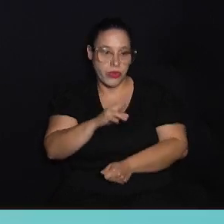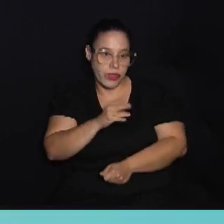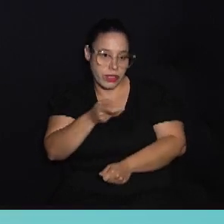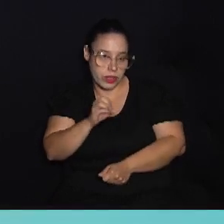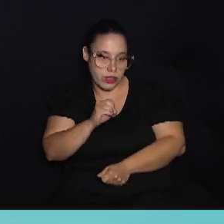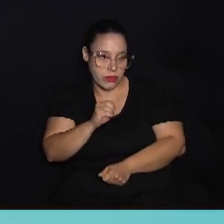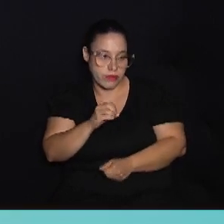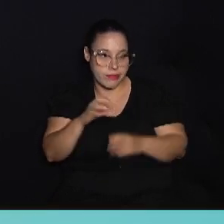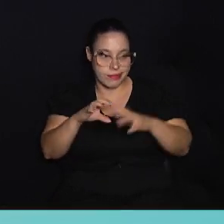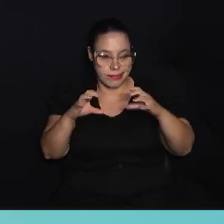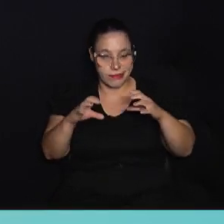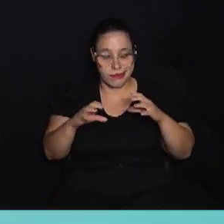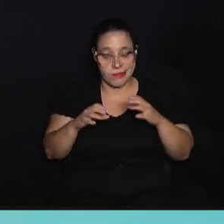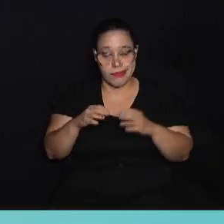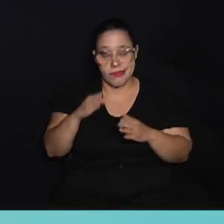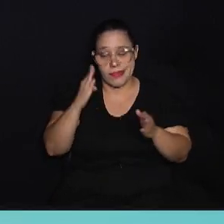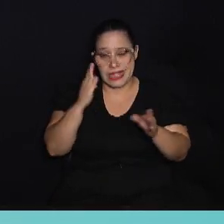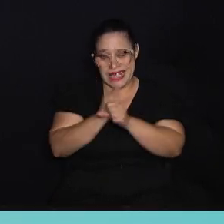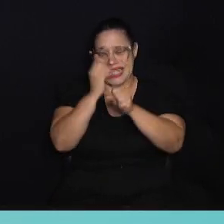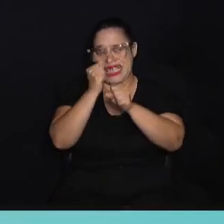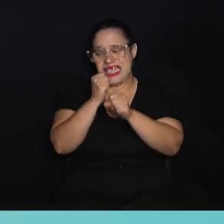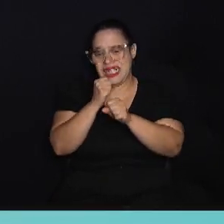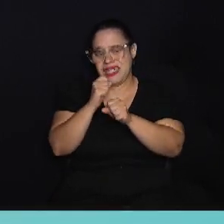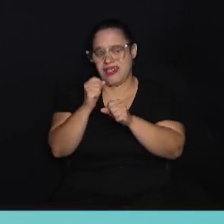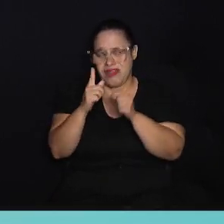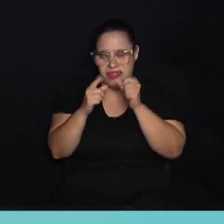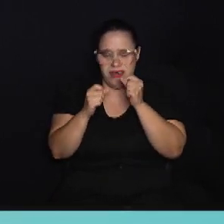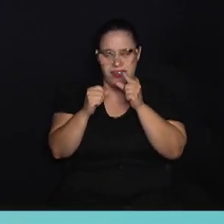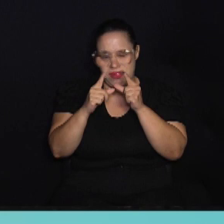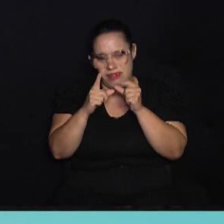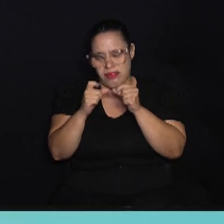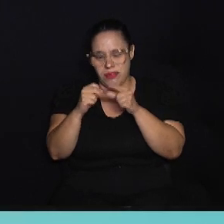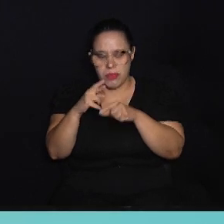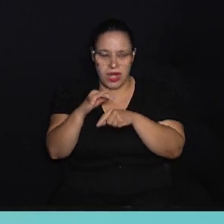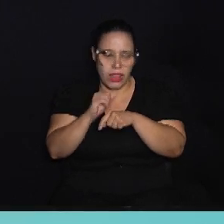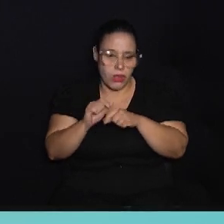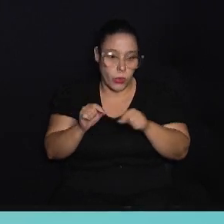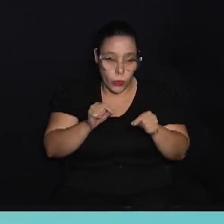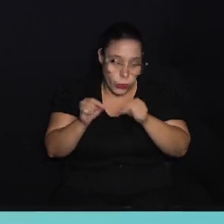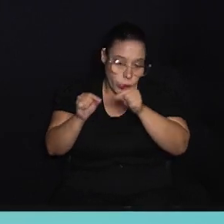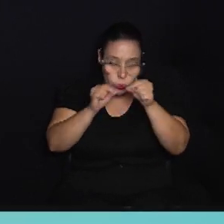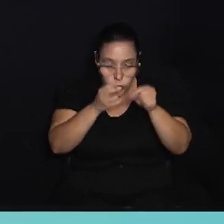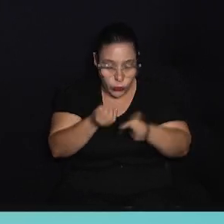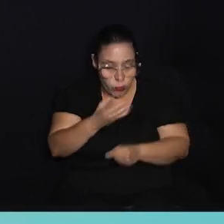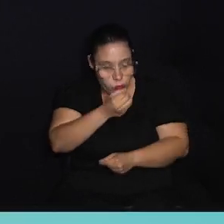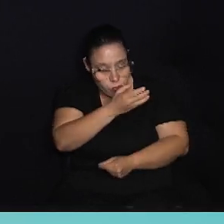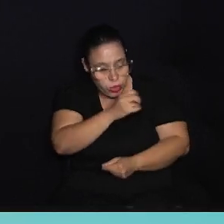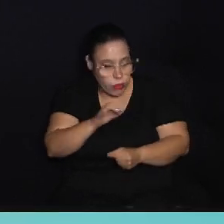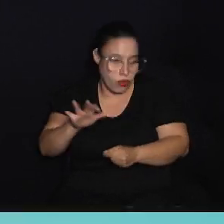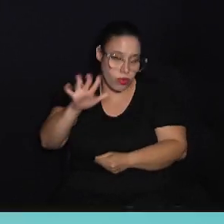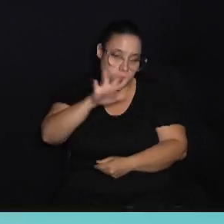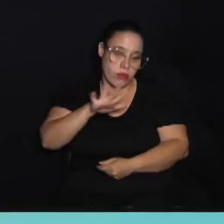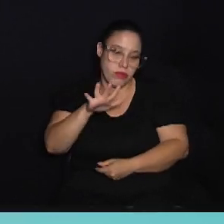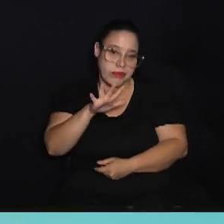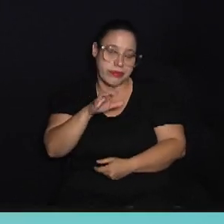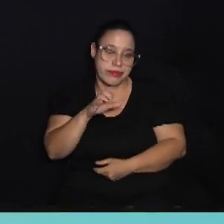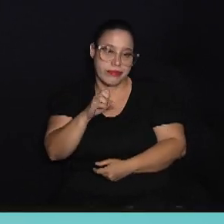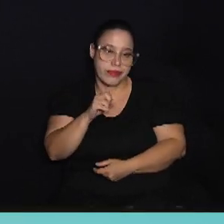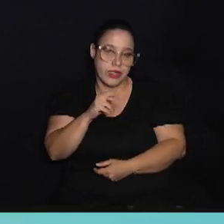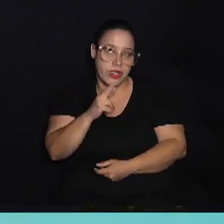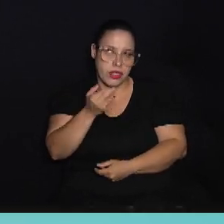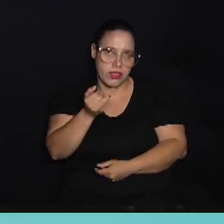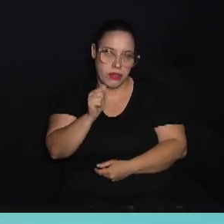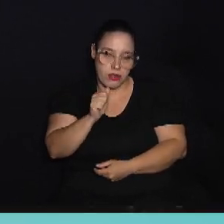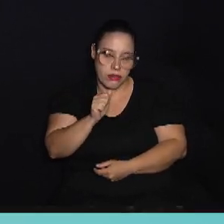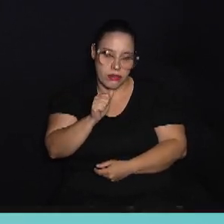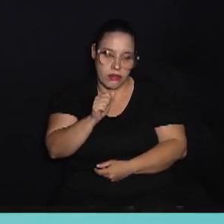teve perfurações em suas estruturas como resultado do impacto de pequenos pedaços de metal que viajam pelo espaço. De